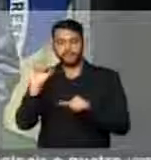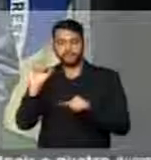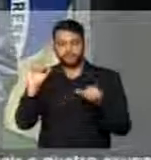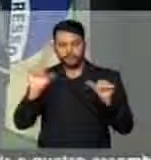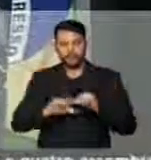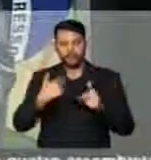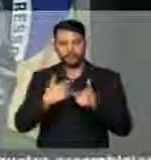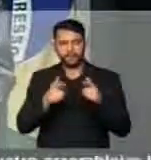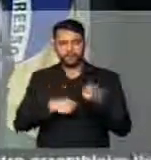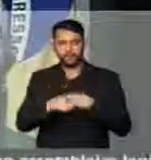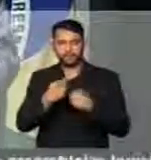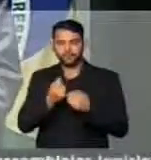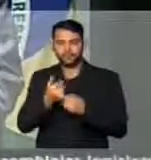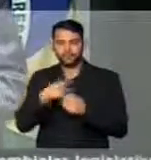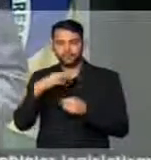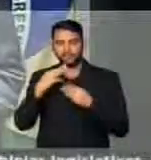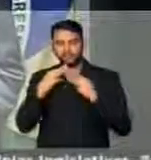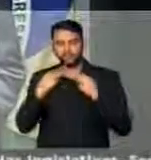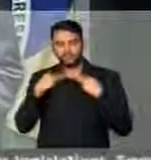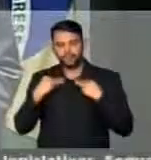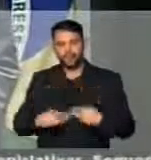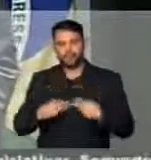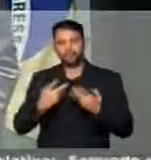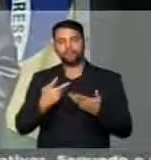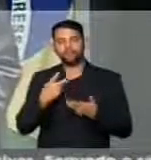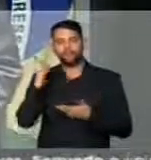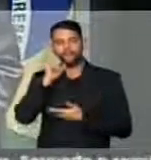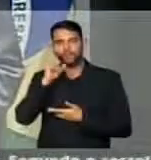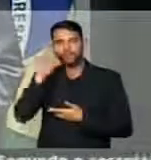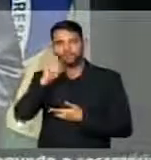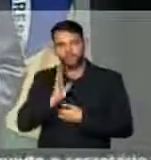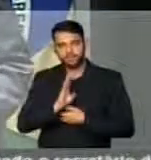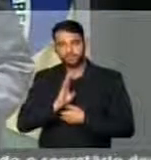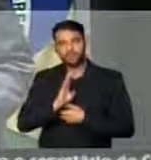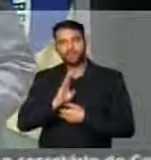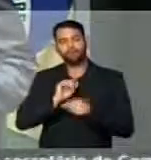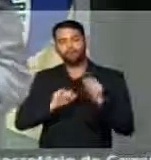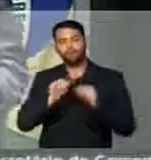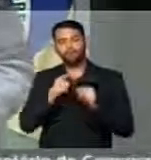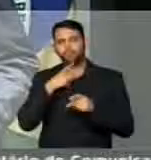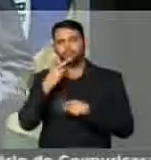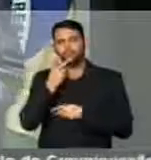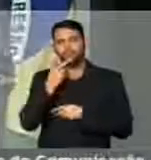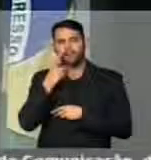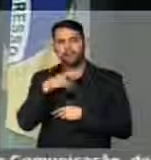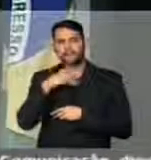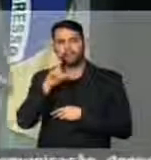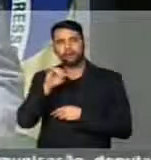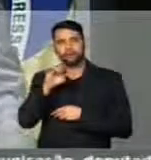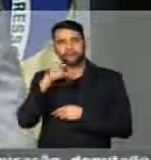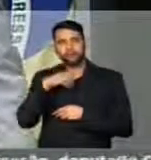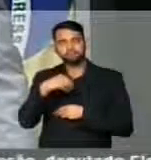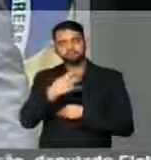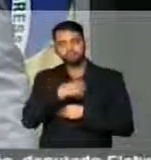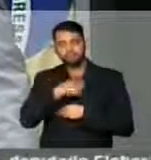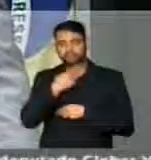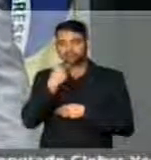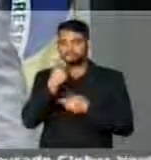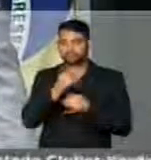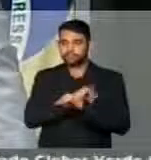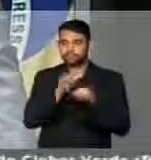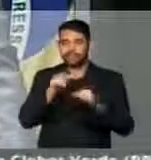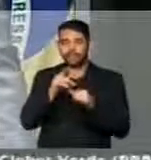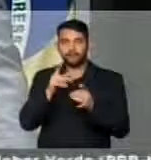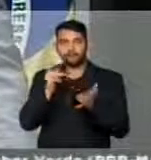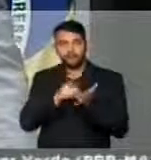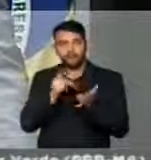crise econômica e moral da sua história. E aí um discurso ideológico tenta se sobrepor à